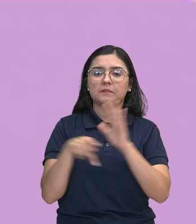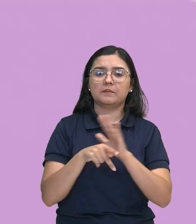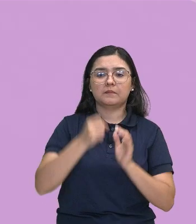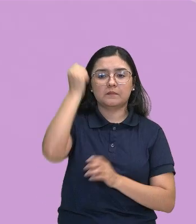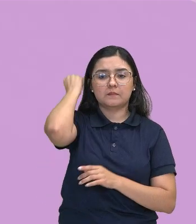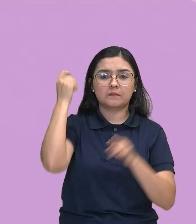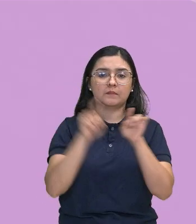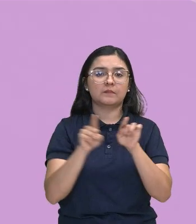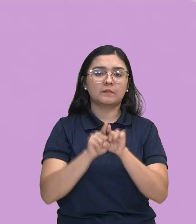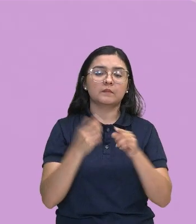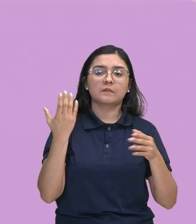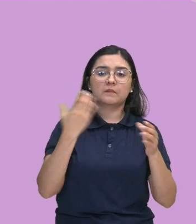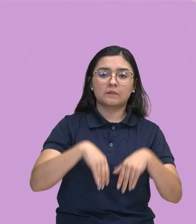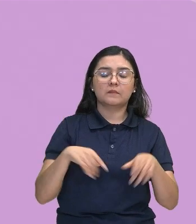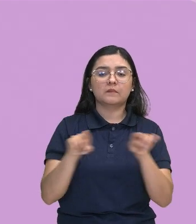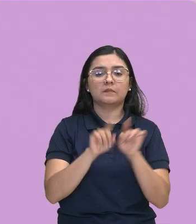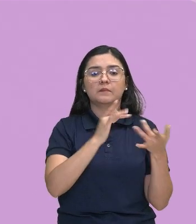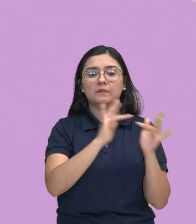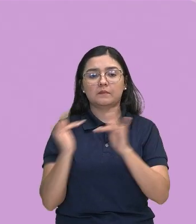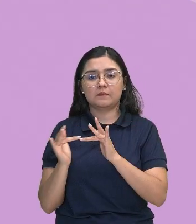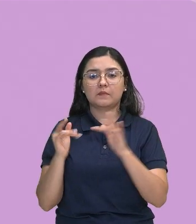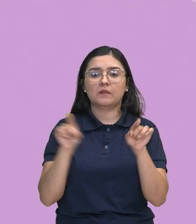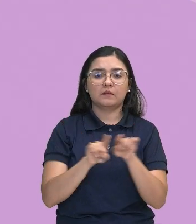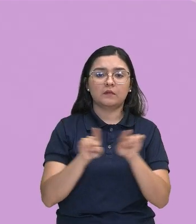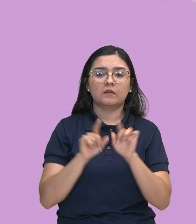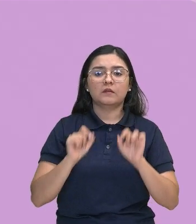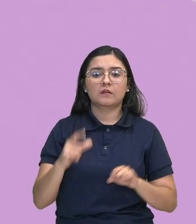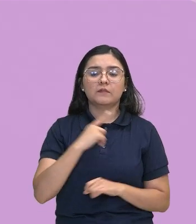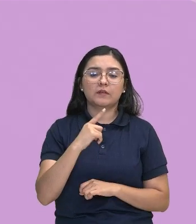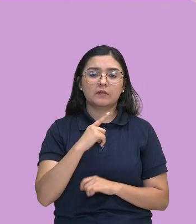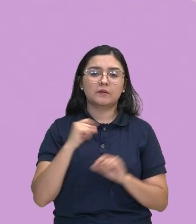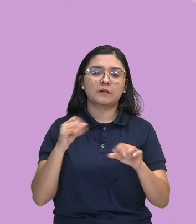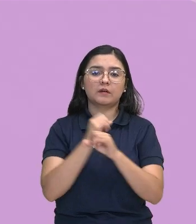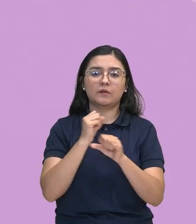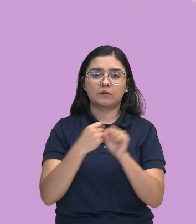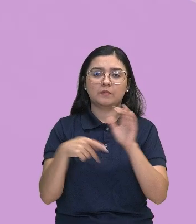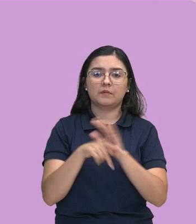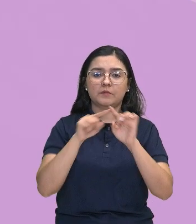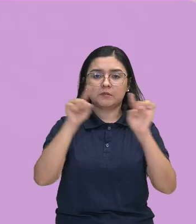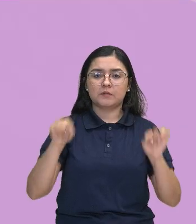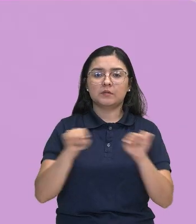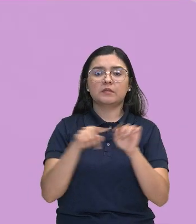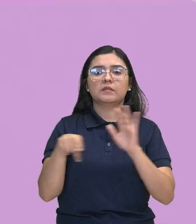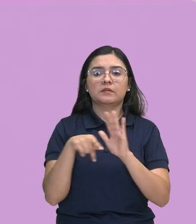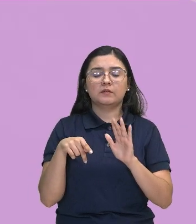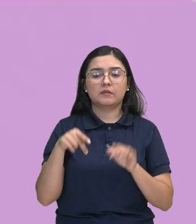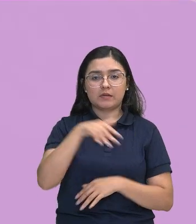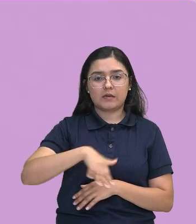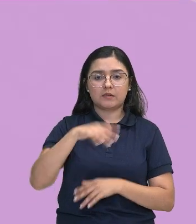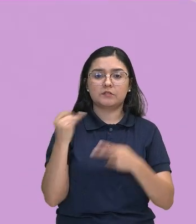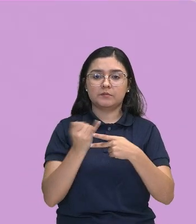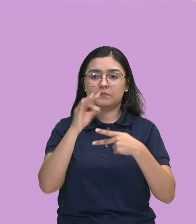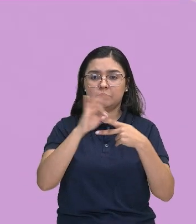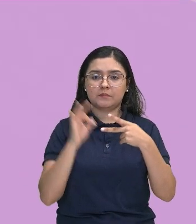de concursos, tá bom? Contextualizadas e que vai envolver também o cálculo de perímetro e de área de polígonos,